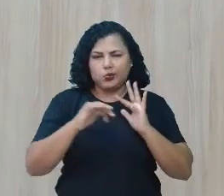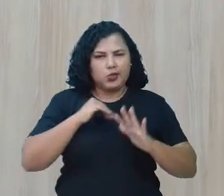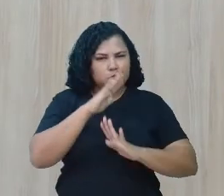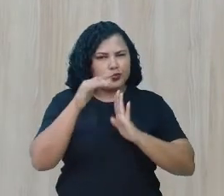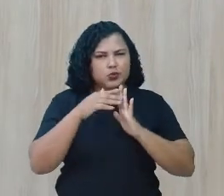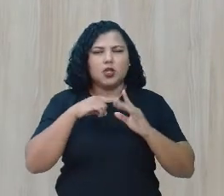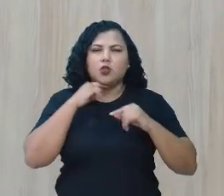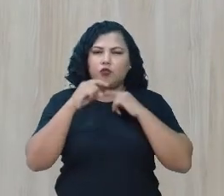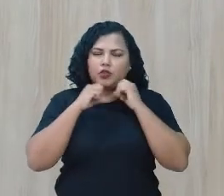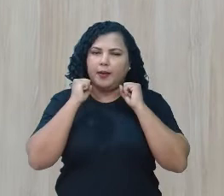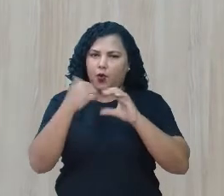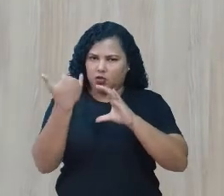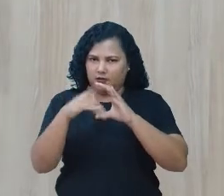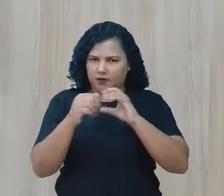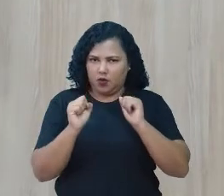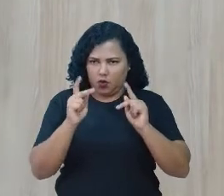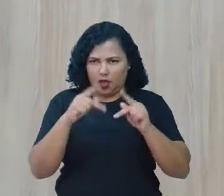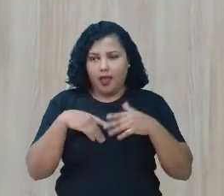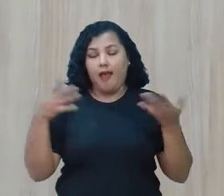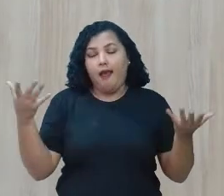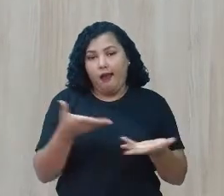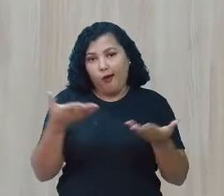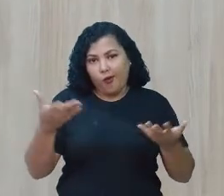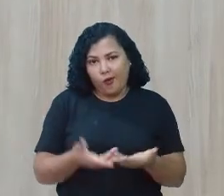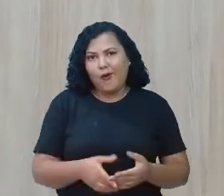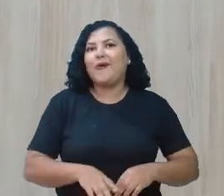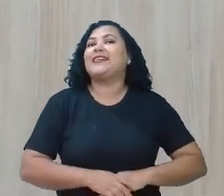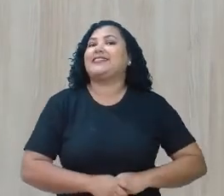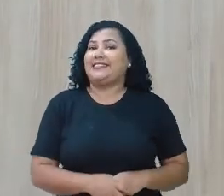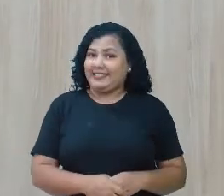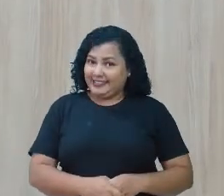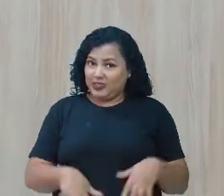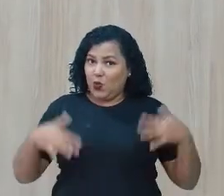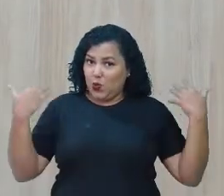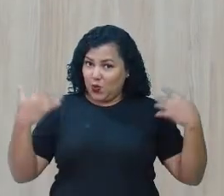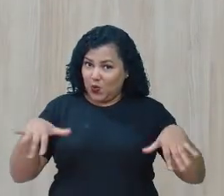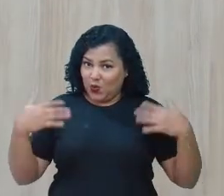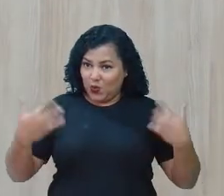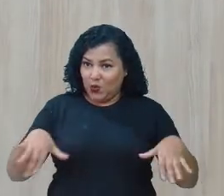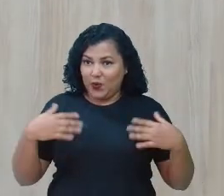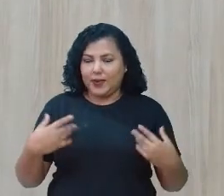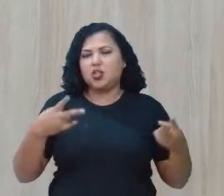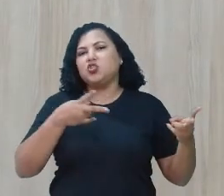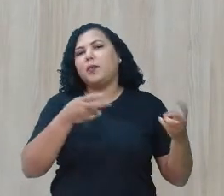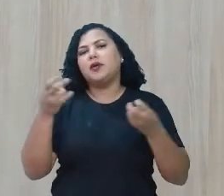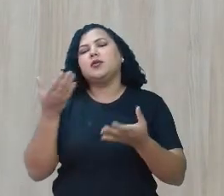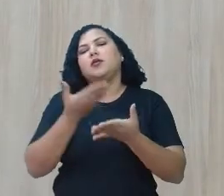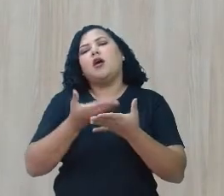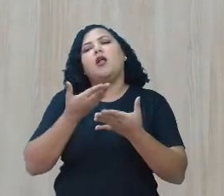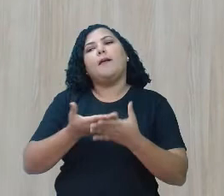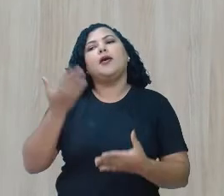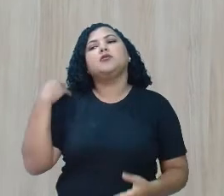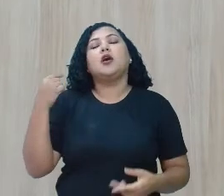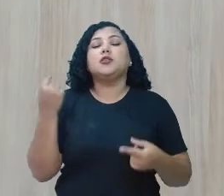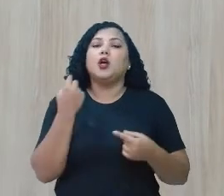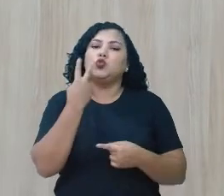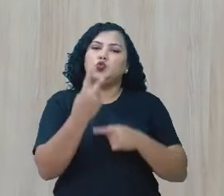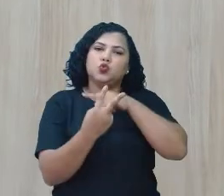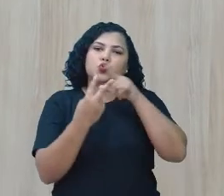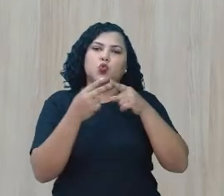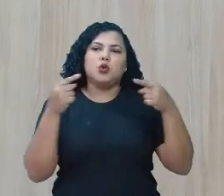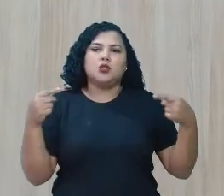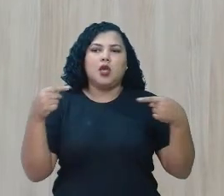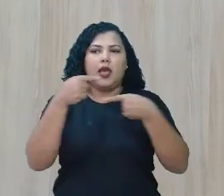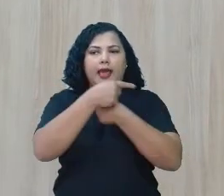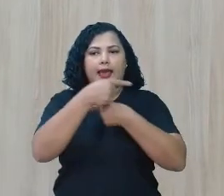qualquer dúvida manda pra gente, tá bom? Agora, gente, o bicho vai pegar, porque agora a gente viu na aula passada duas retinhas,